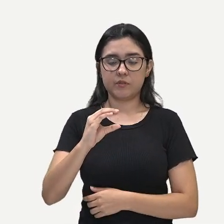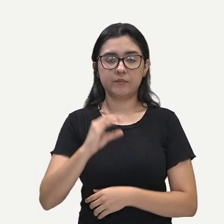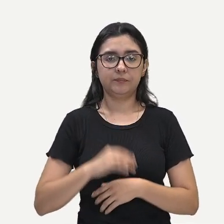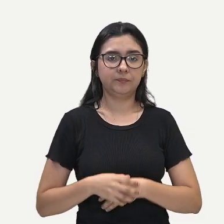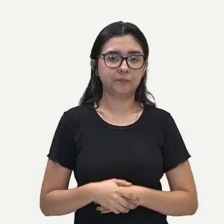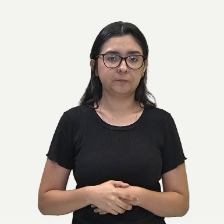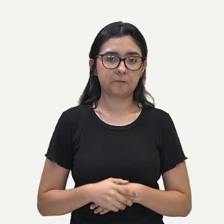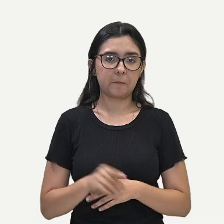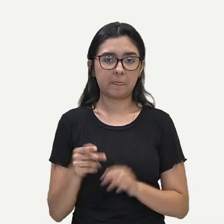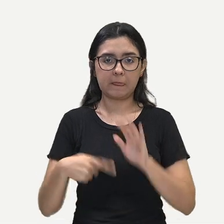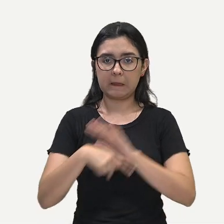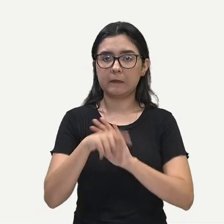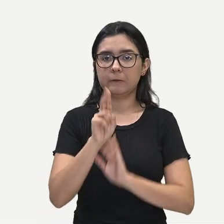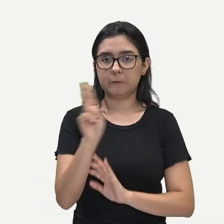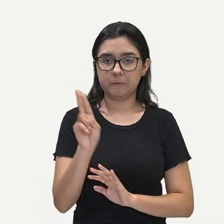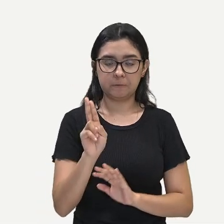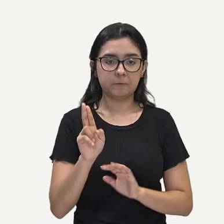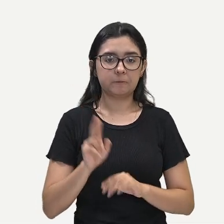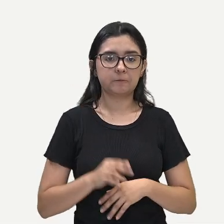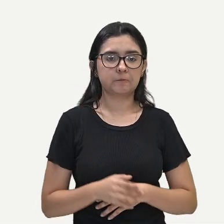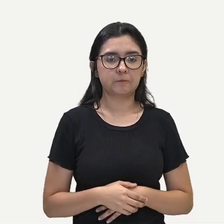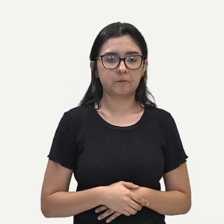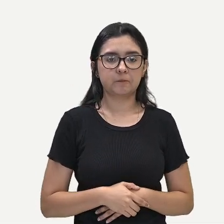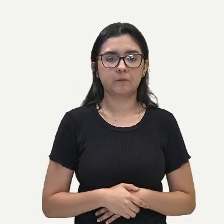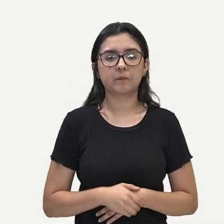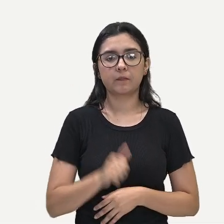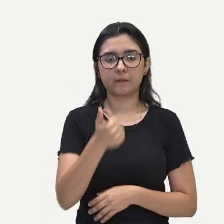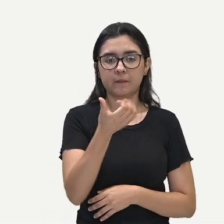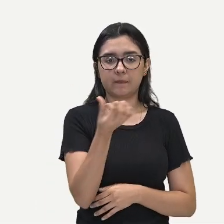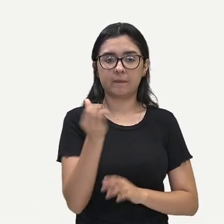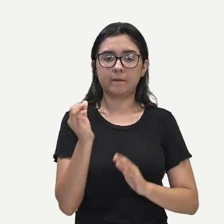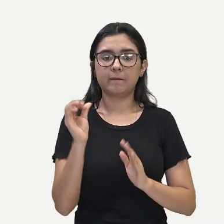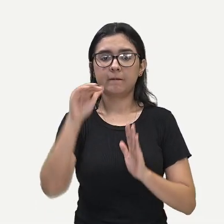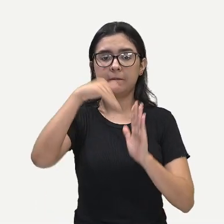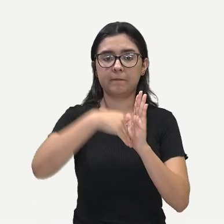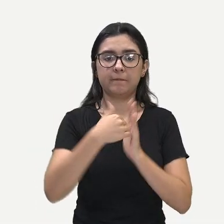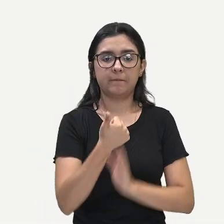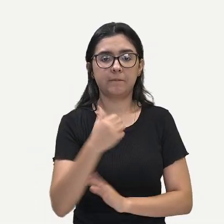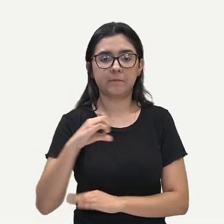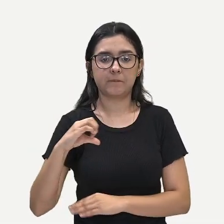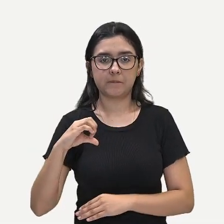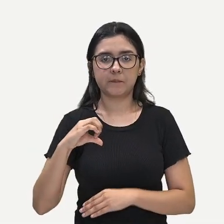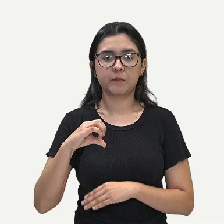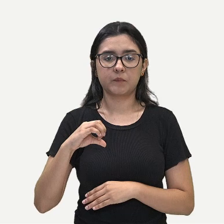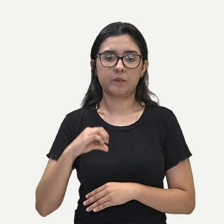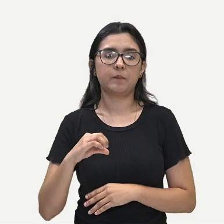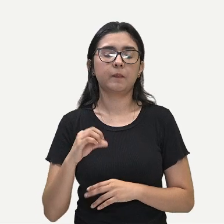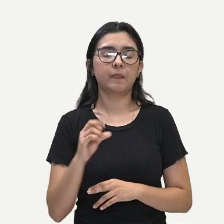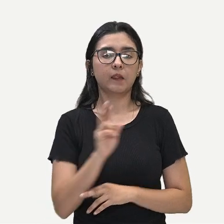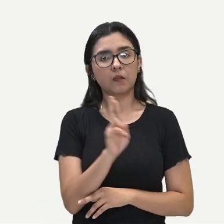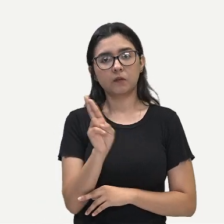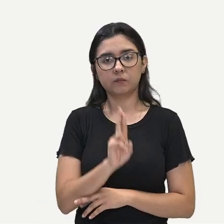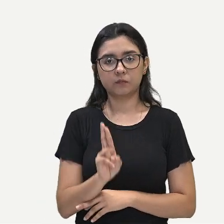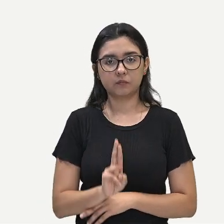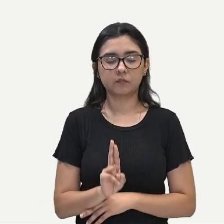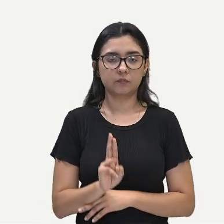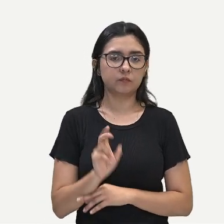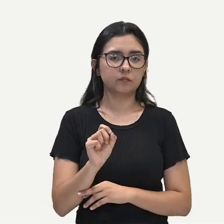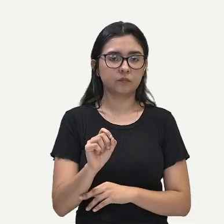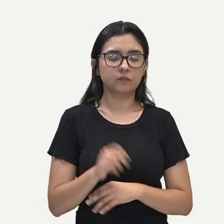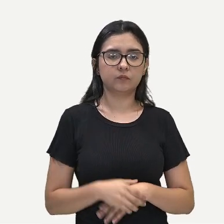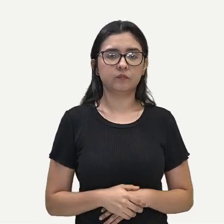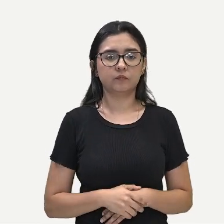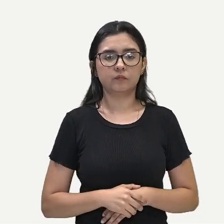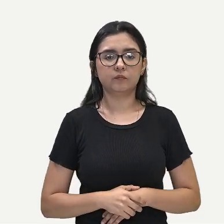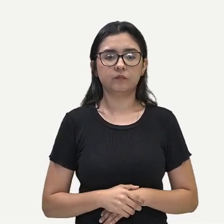E aí aqui, del 16 hasta el 19, são os números formados a partir